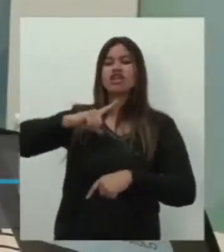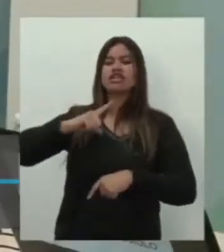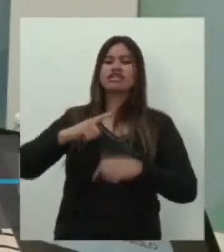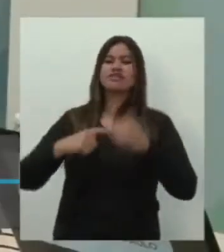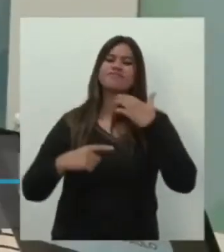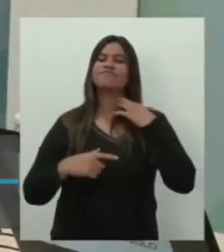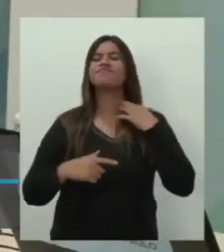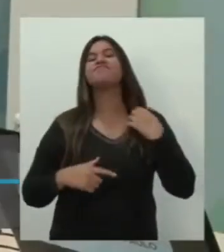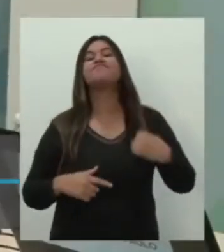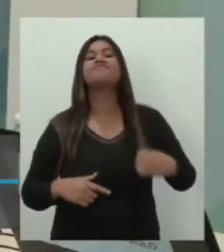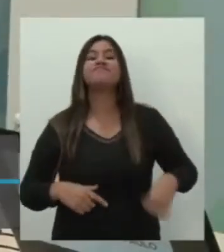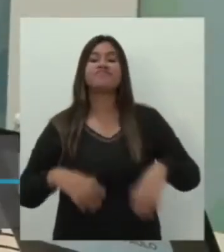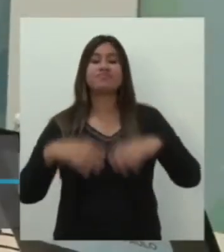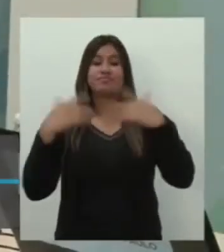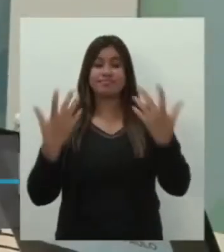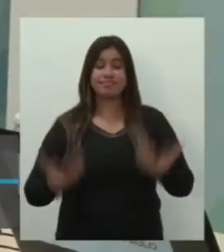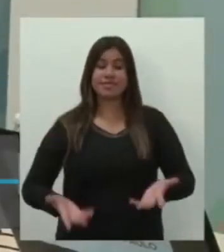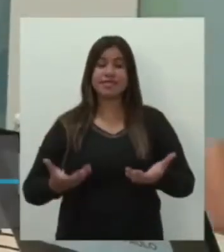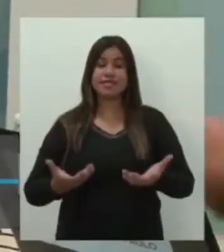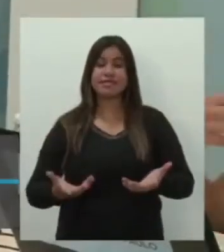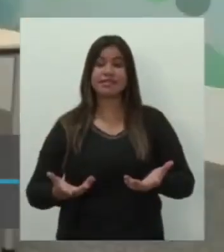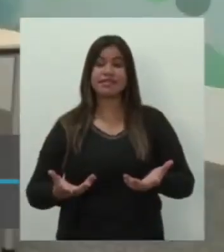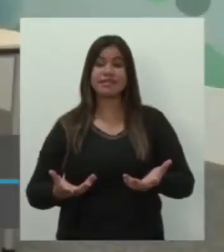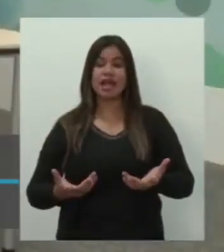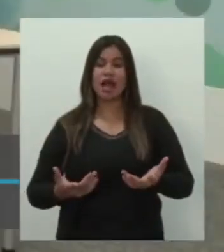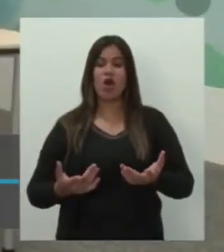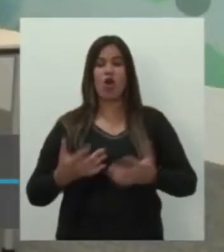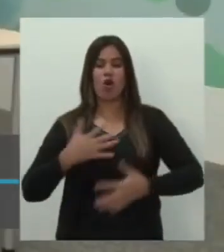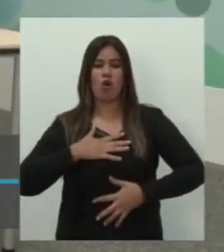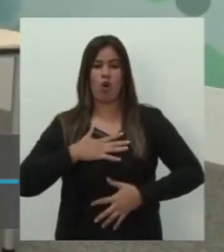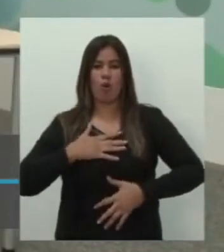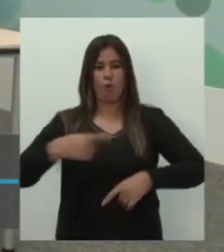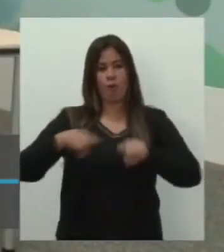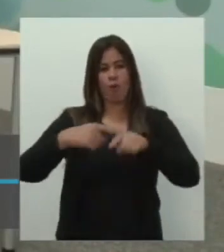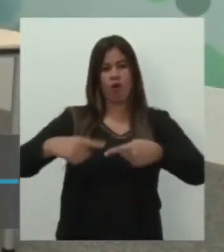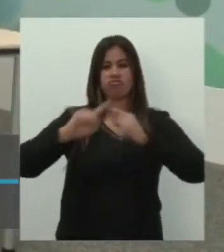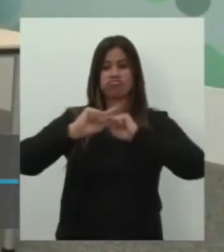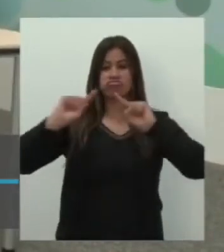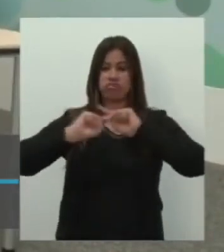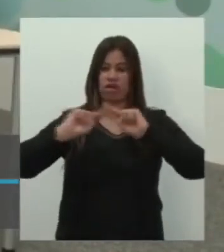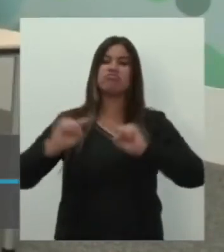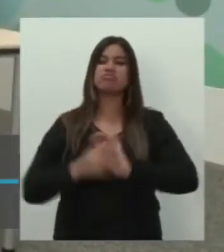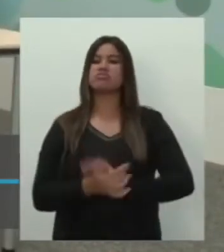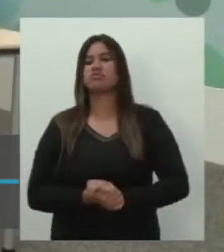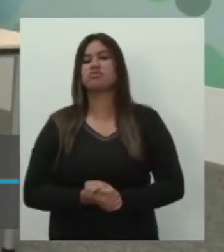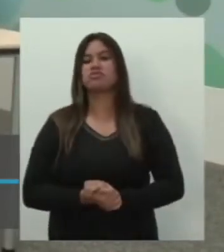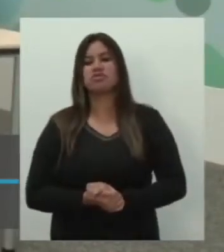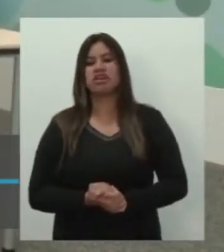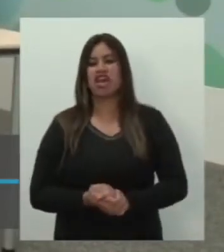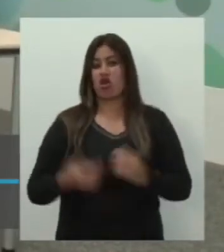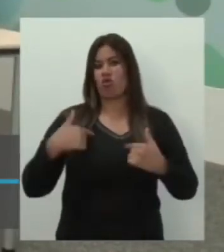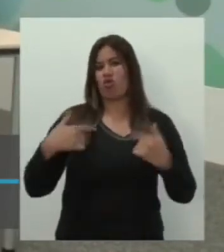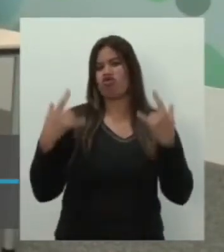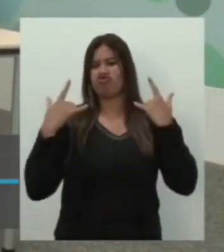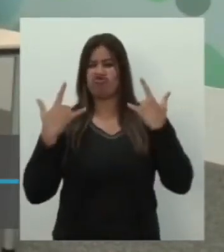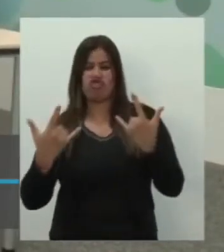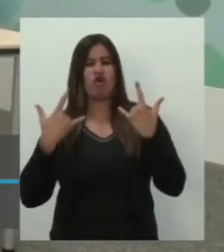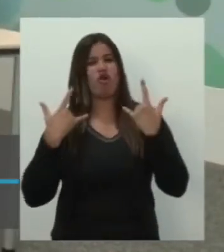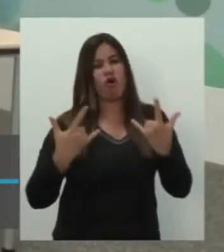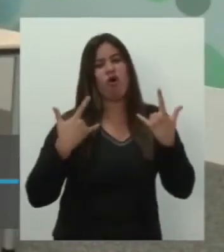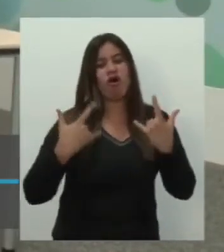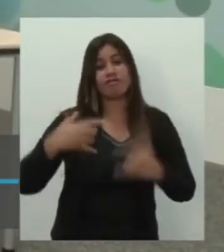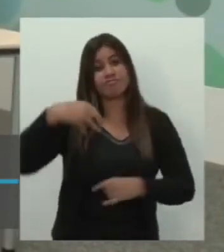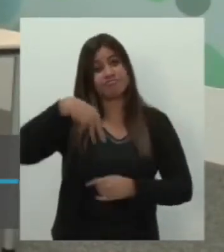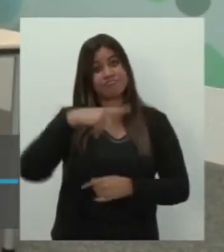jogando aleatório aqui. Mas olha só. Gosto mais de música crítica, sabe? Caetano Veloso. Não, eu falei moda de viola, mas eu gosto de rock, gosto de MPB também,